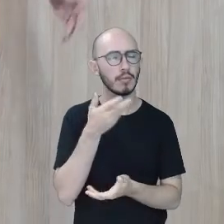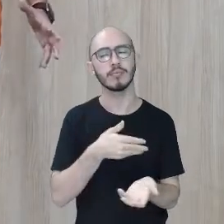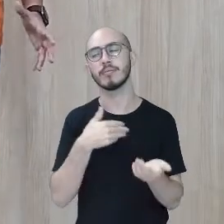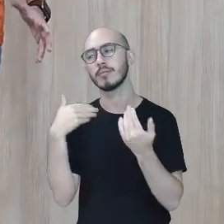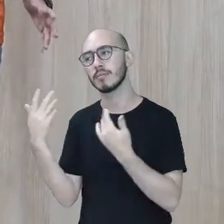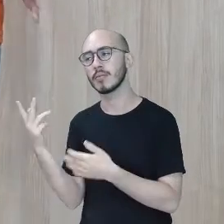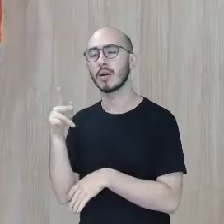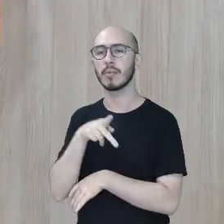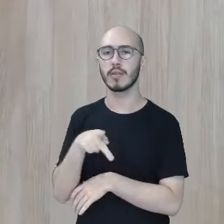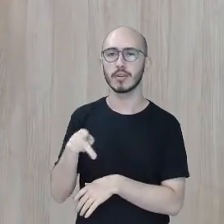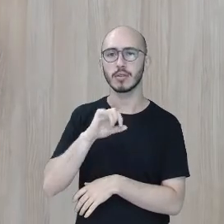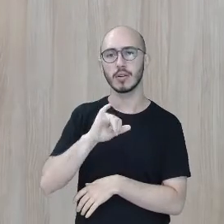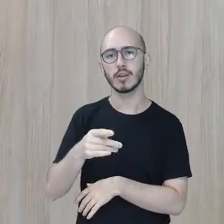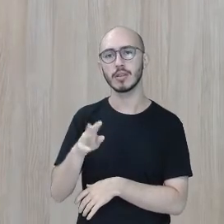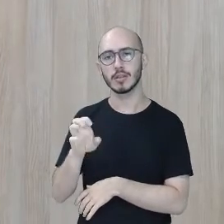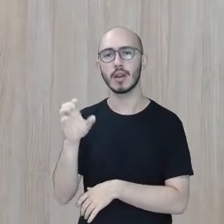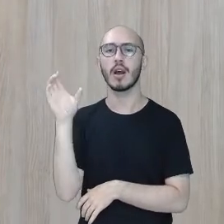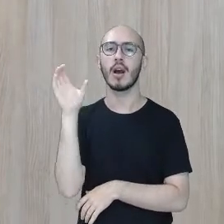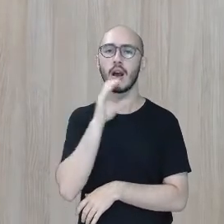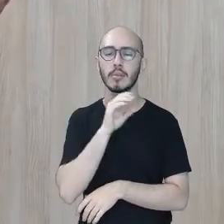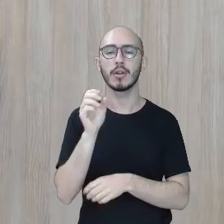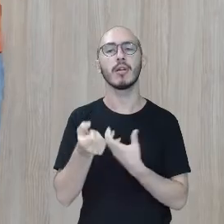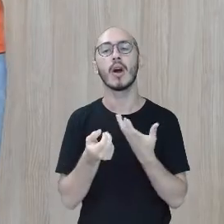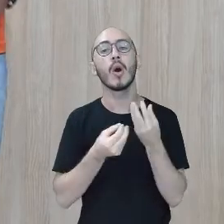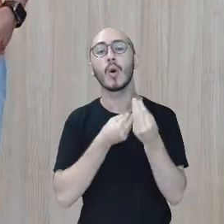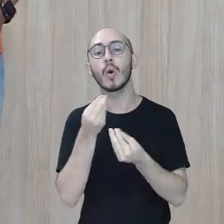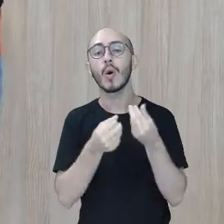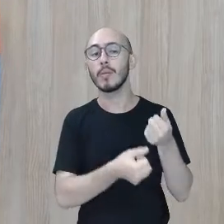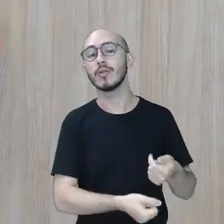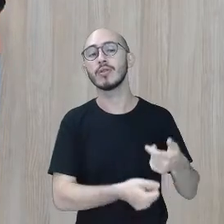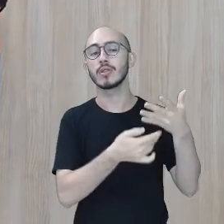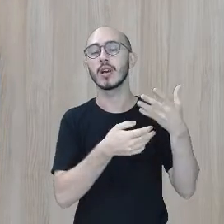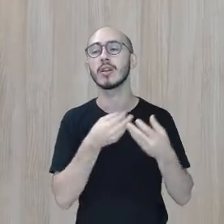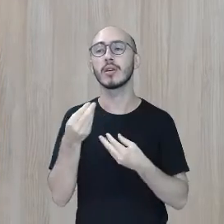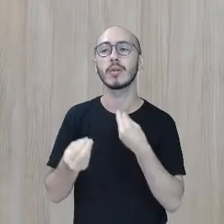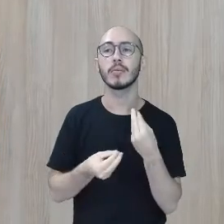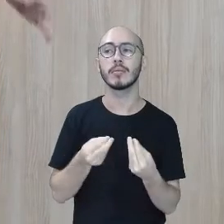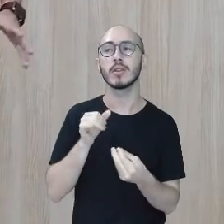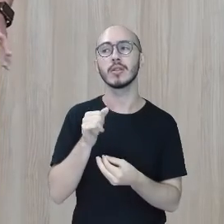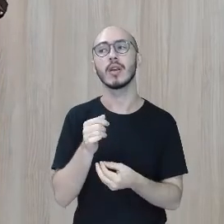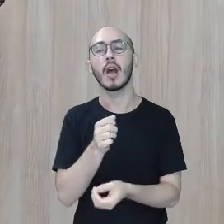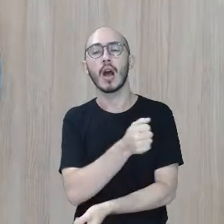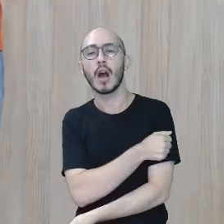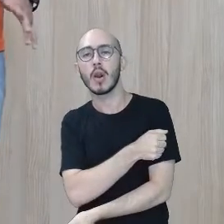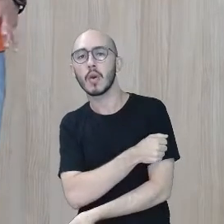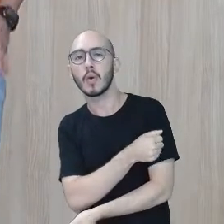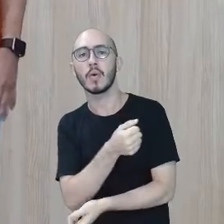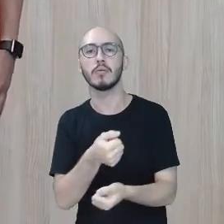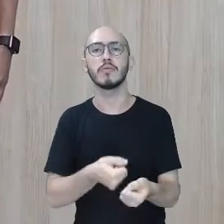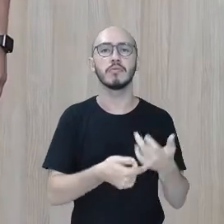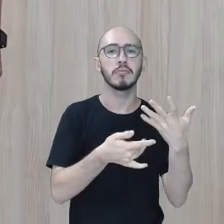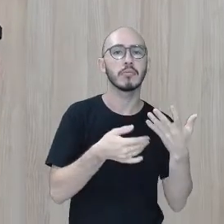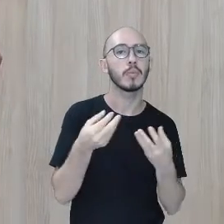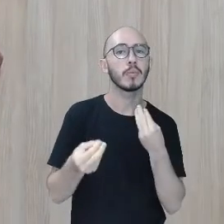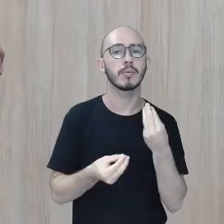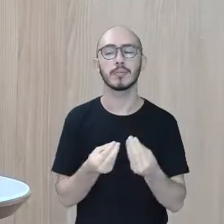a palavra aqui para a Dini rapidão, para ela ver aí como é que está a movimentação no chat, se já tem algum aluno falando alguma